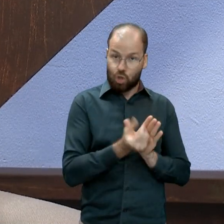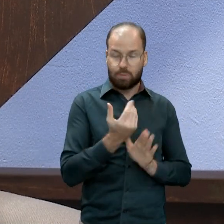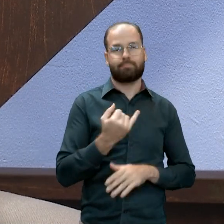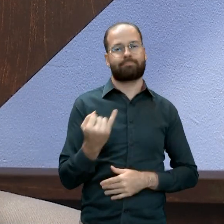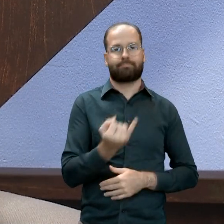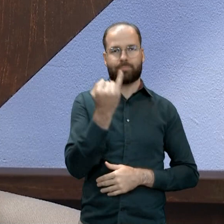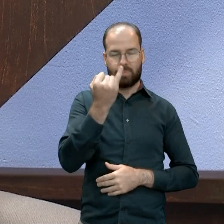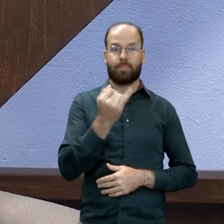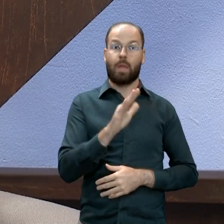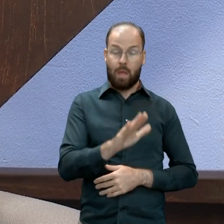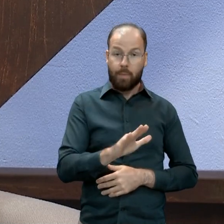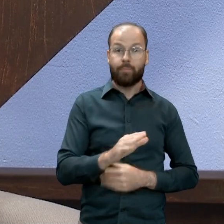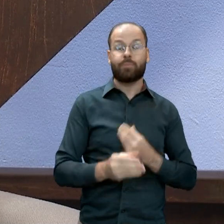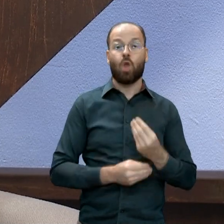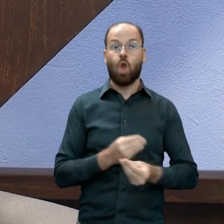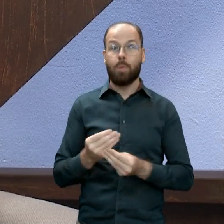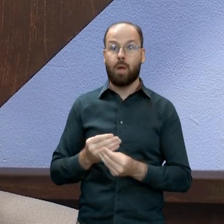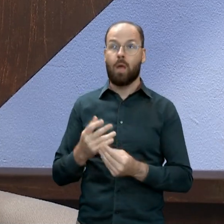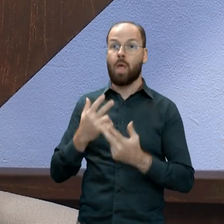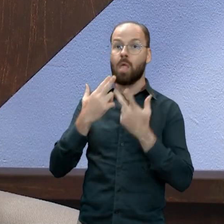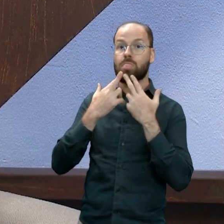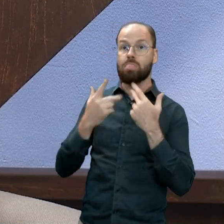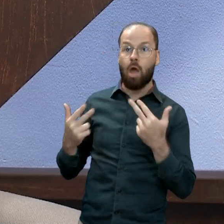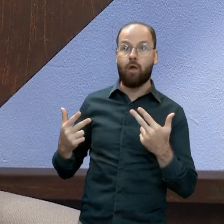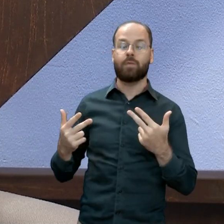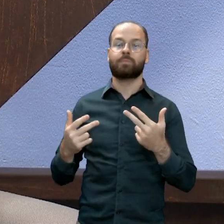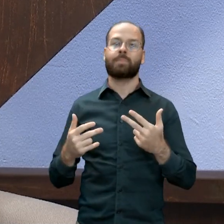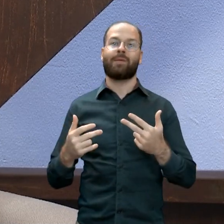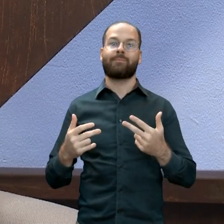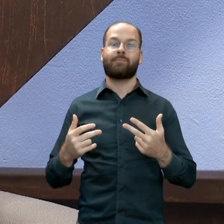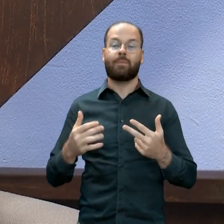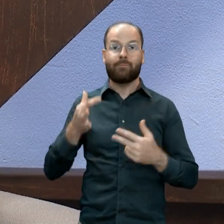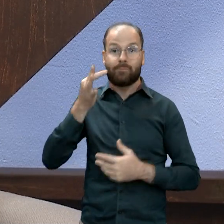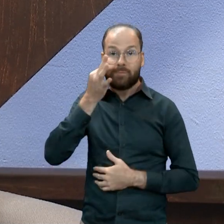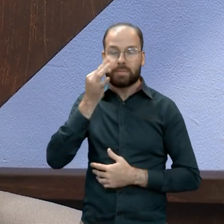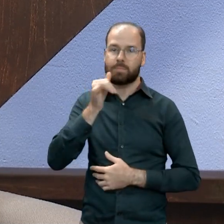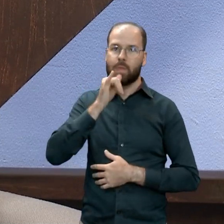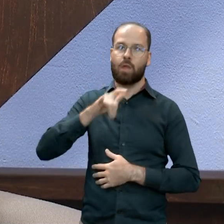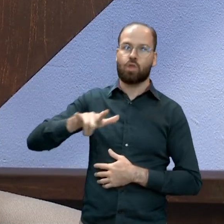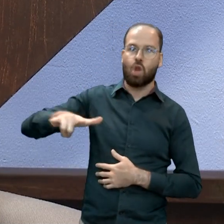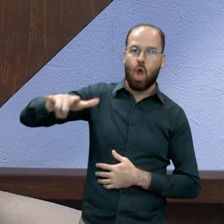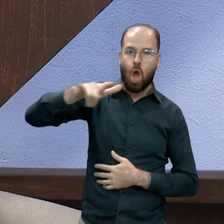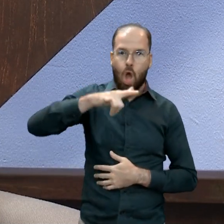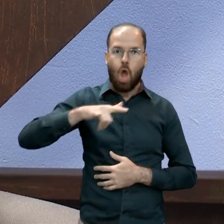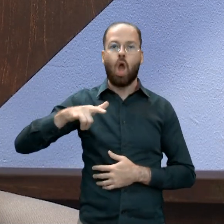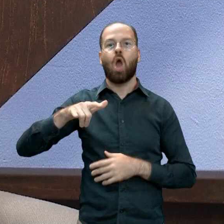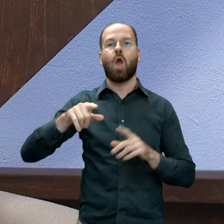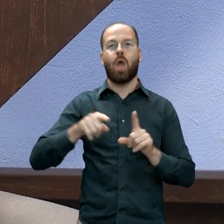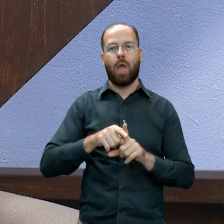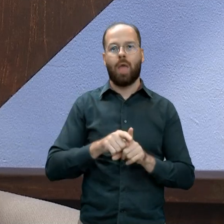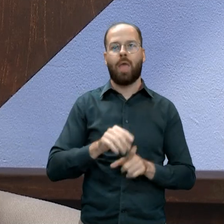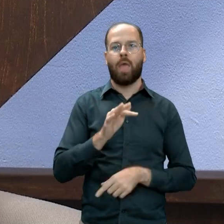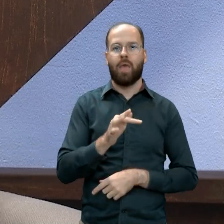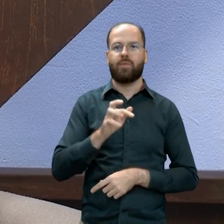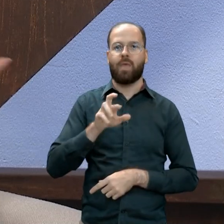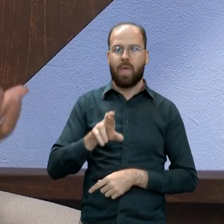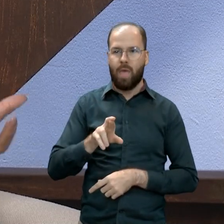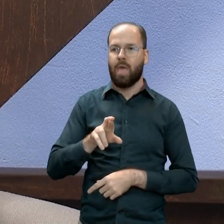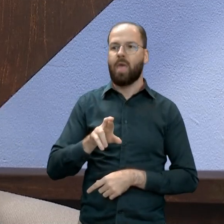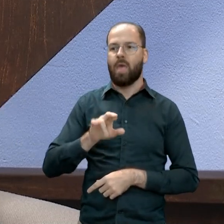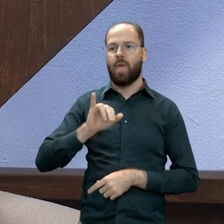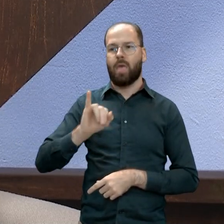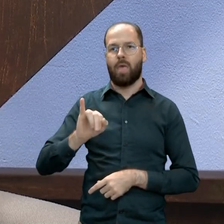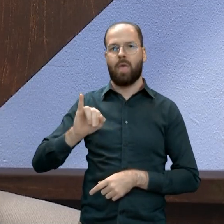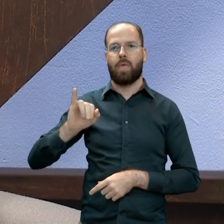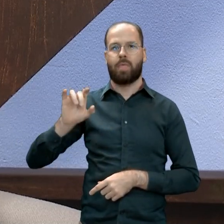Agora, em termos de inovação física, né? Uso de drones, sensor de varredura, o RFID, nós